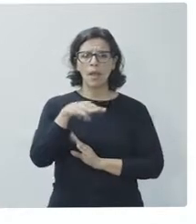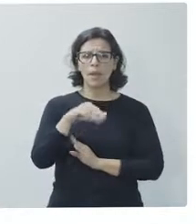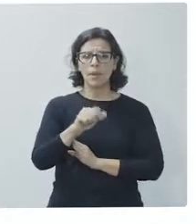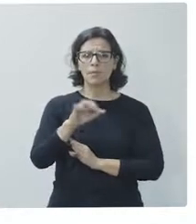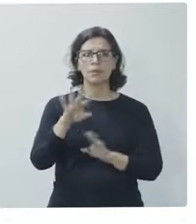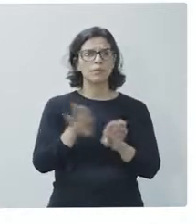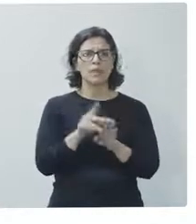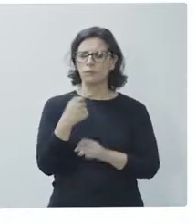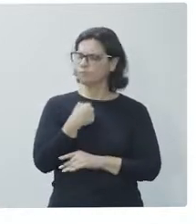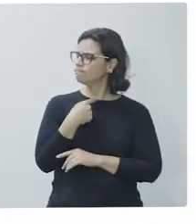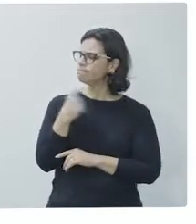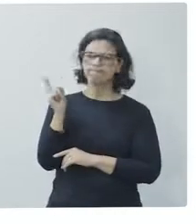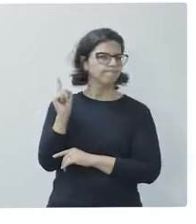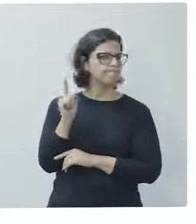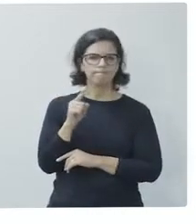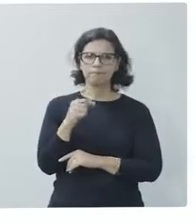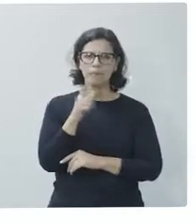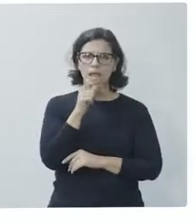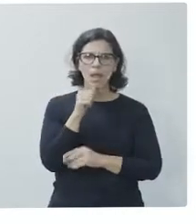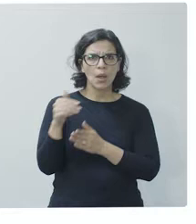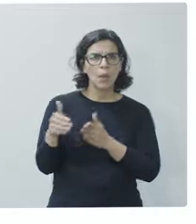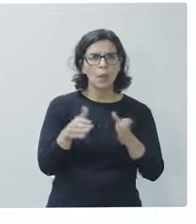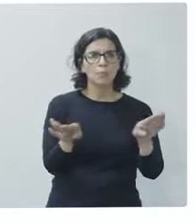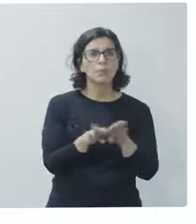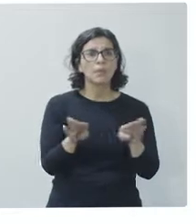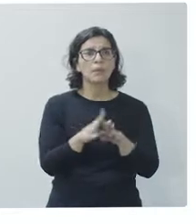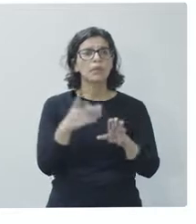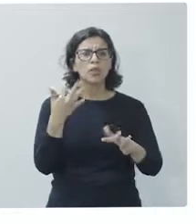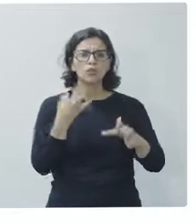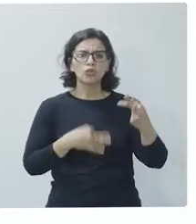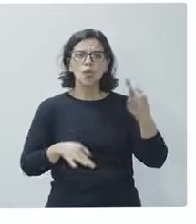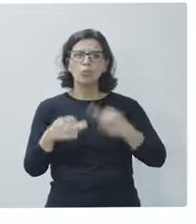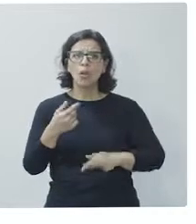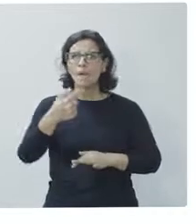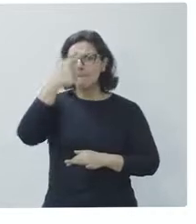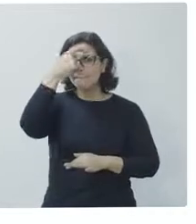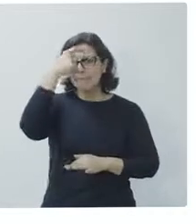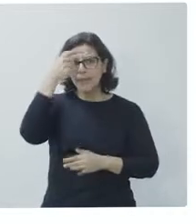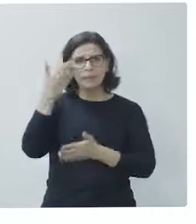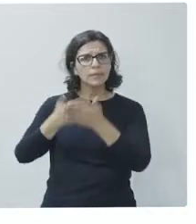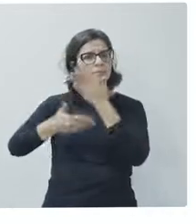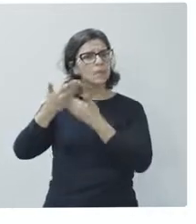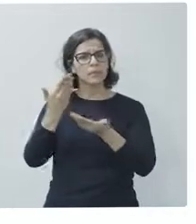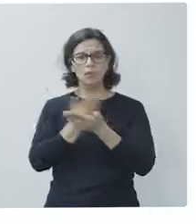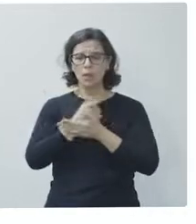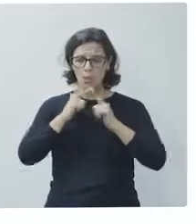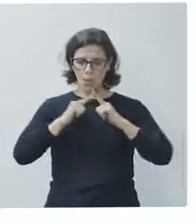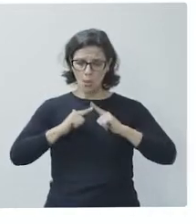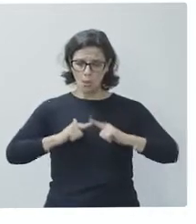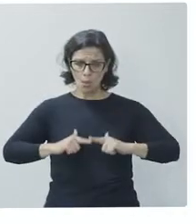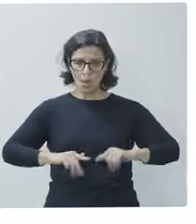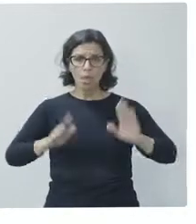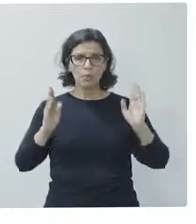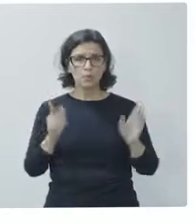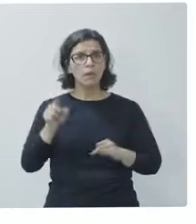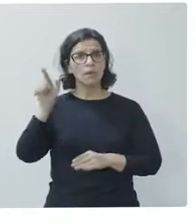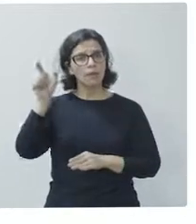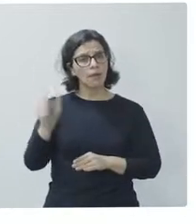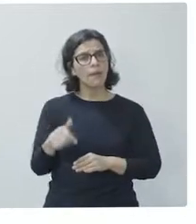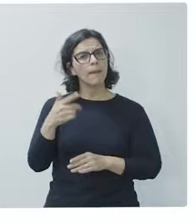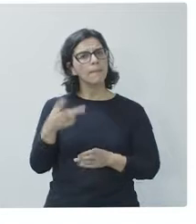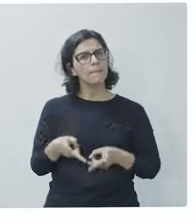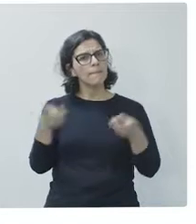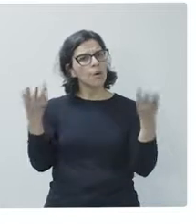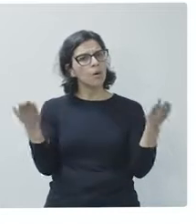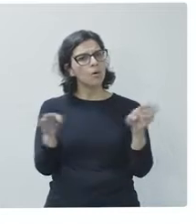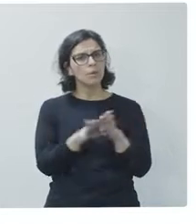ela sacudiu a cabeça. O riacho tinha lavado todos os seus desapontamentos de amor e ela percebia